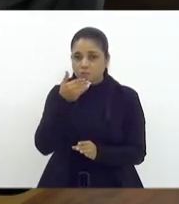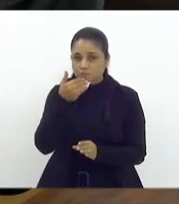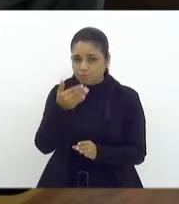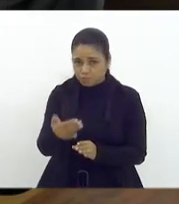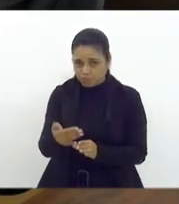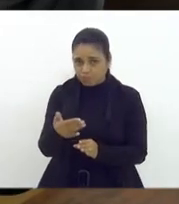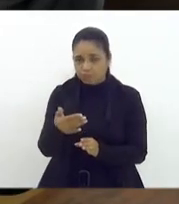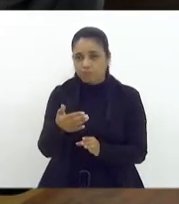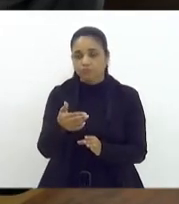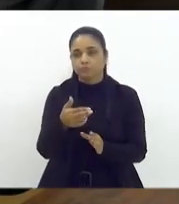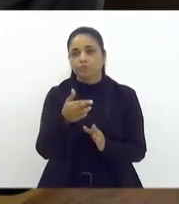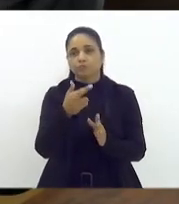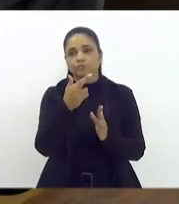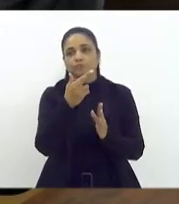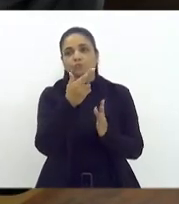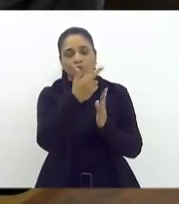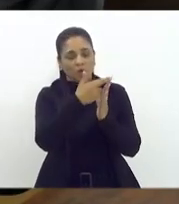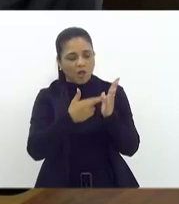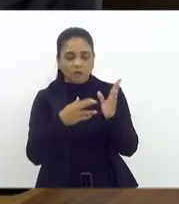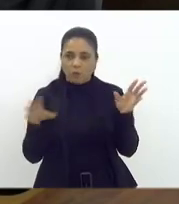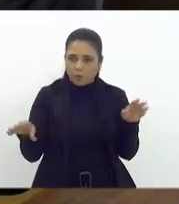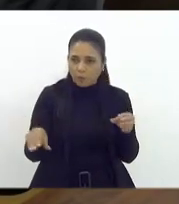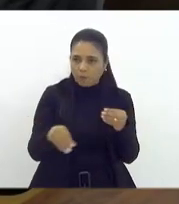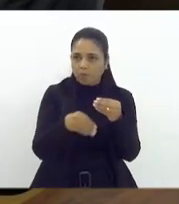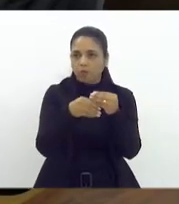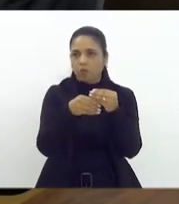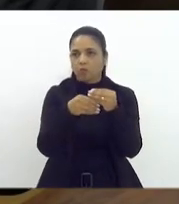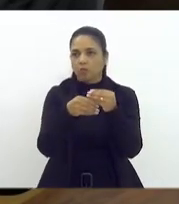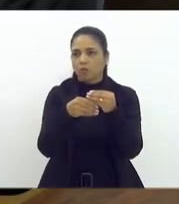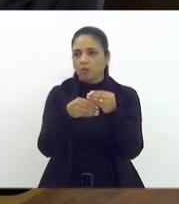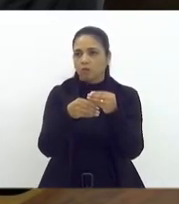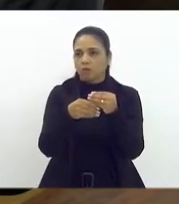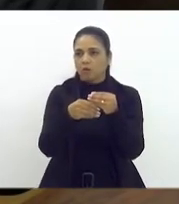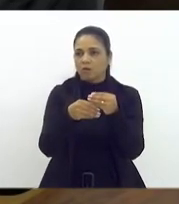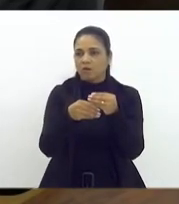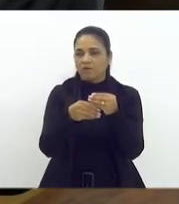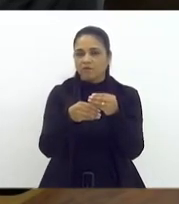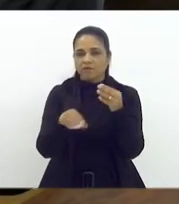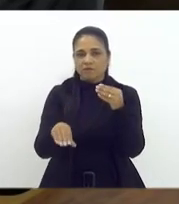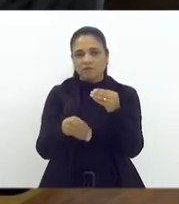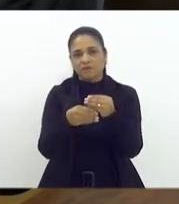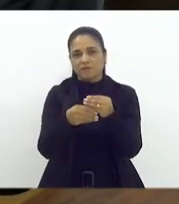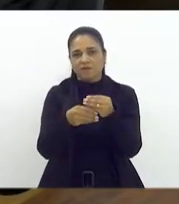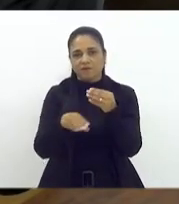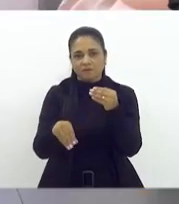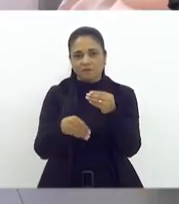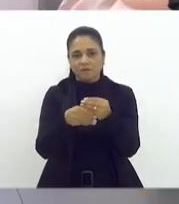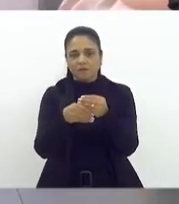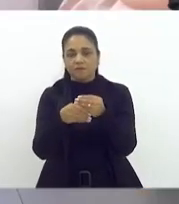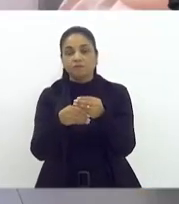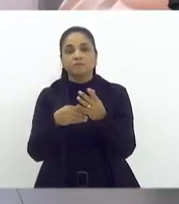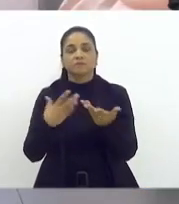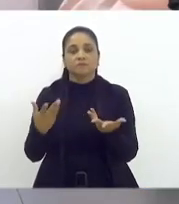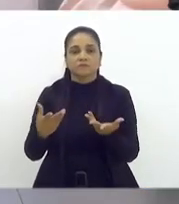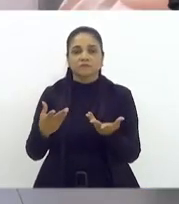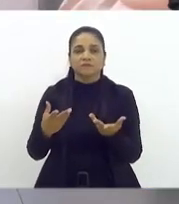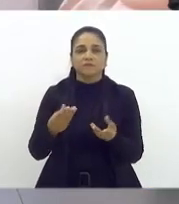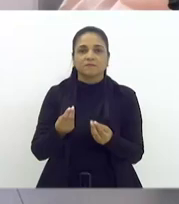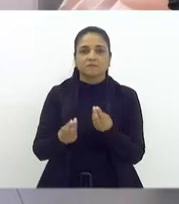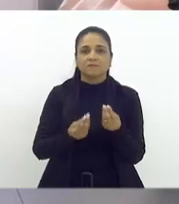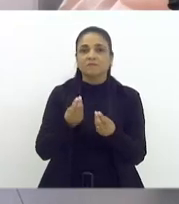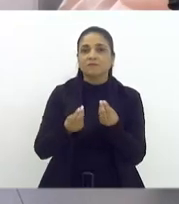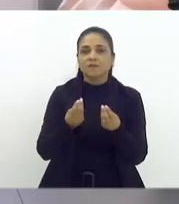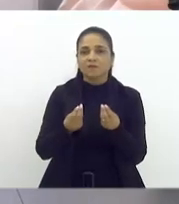né teremos também já os pedidos formalizados pela deputada Verônica Lima e aí eu gostaria